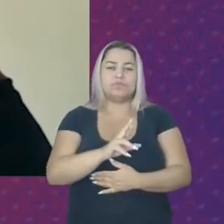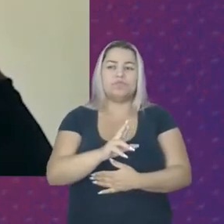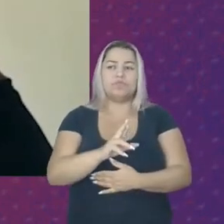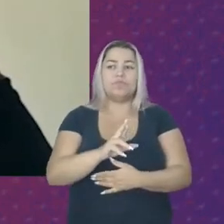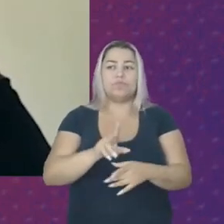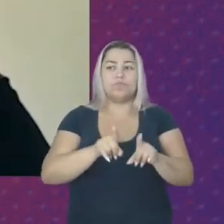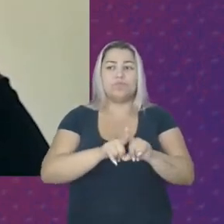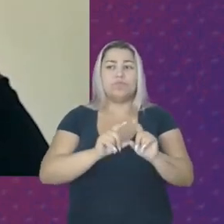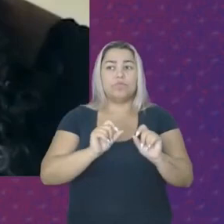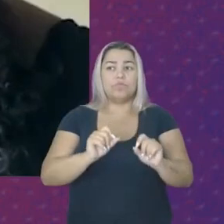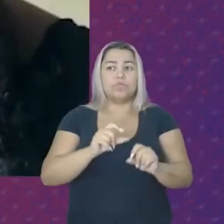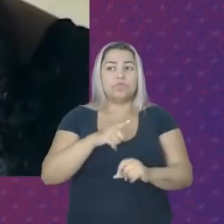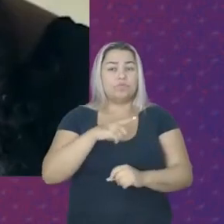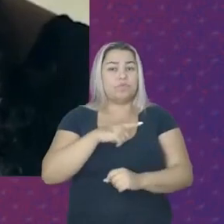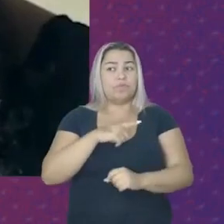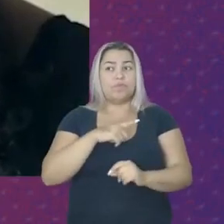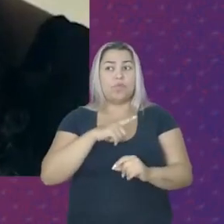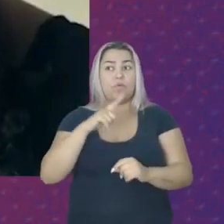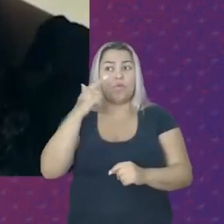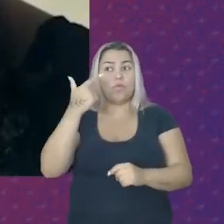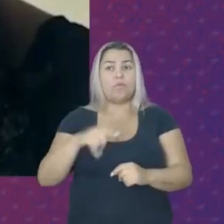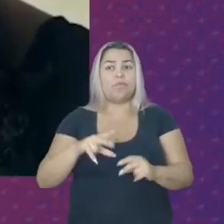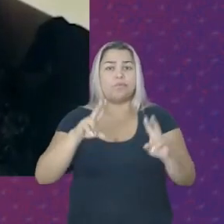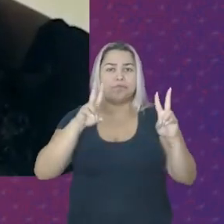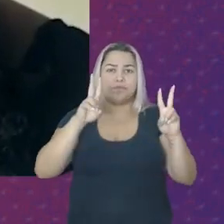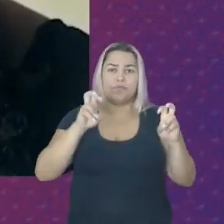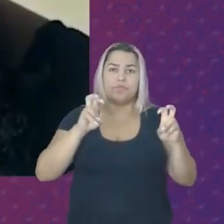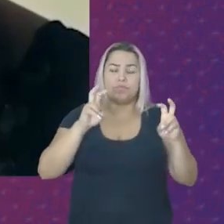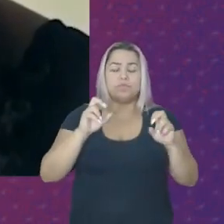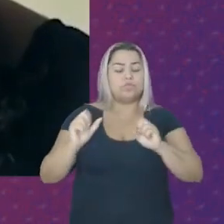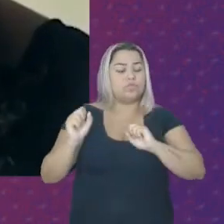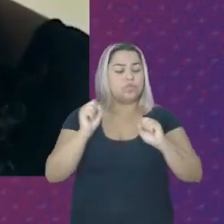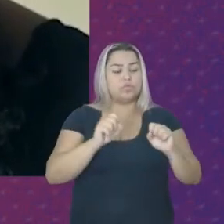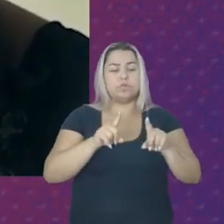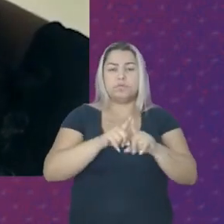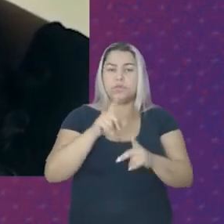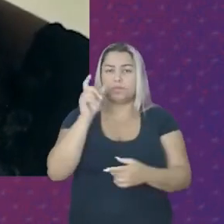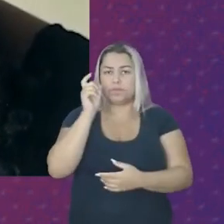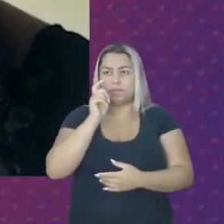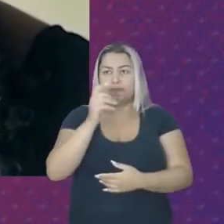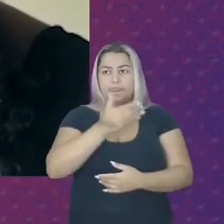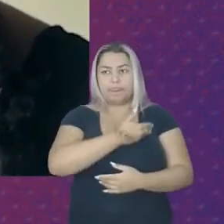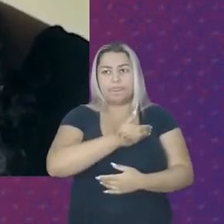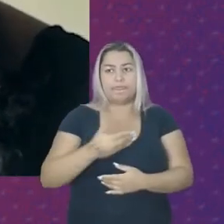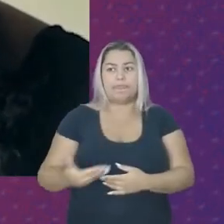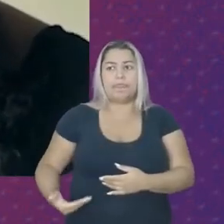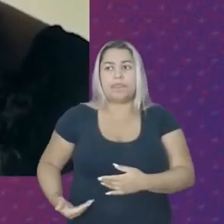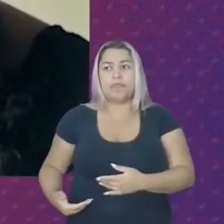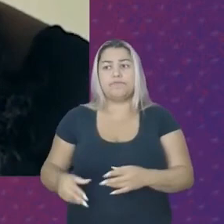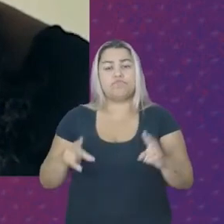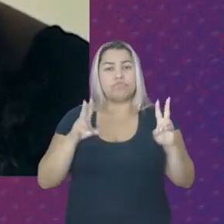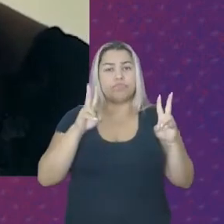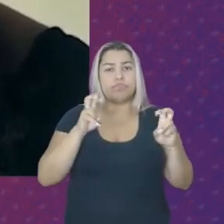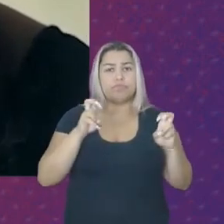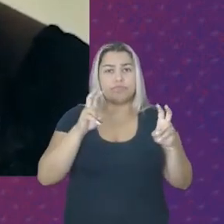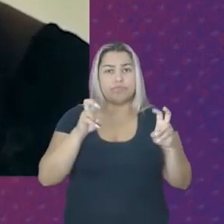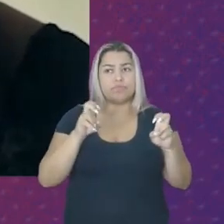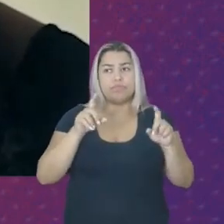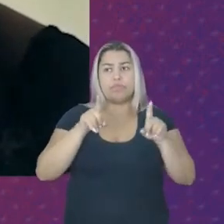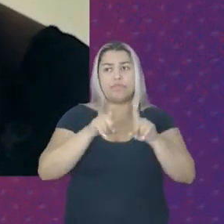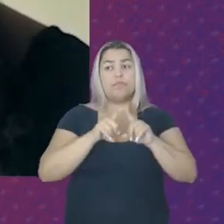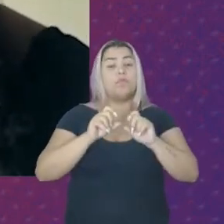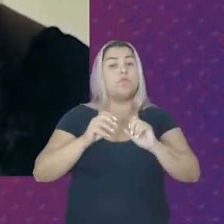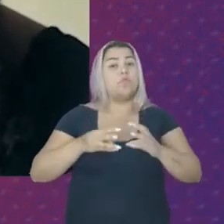que eles subirem nas nossas redes. Outro tema que pode ser tratado como interesse público e que é um tema que pode gerar